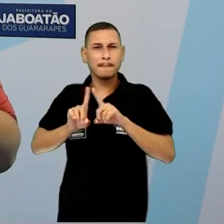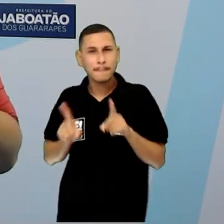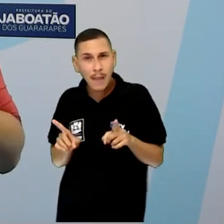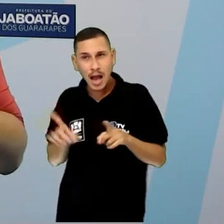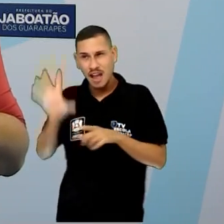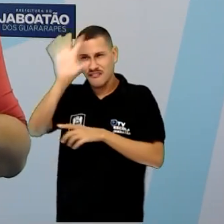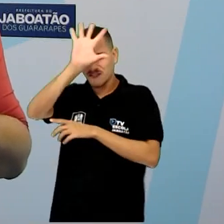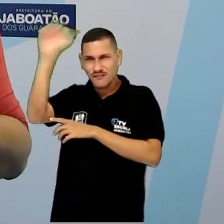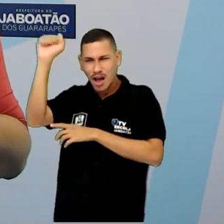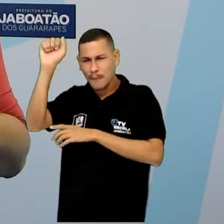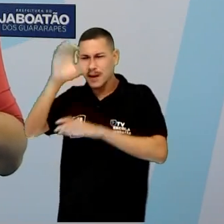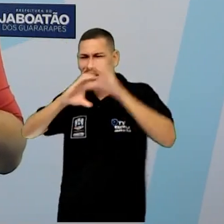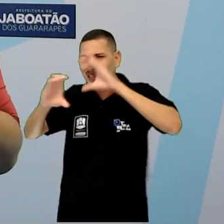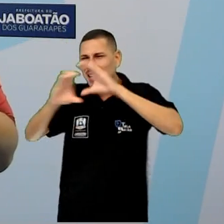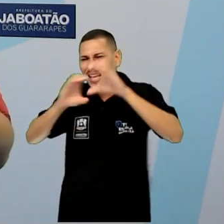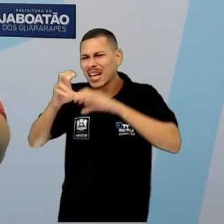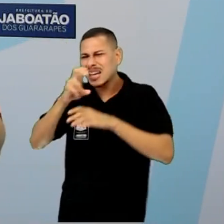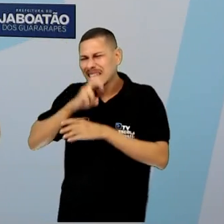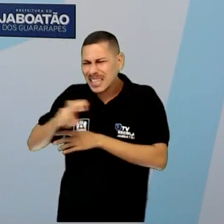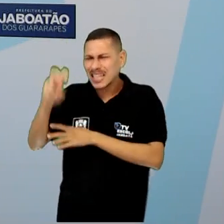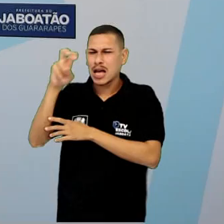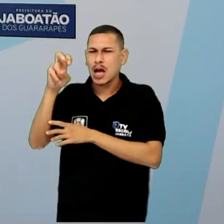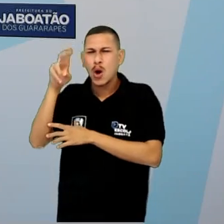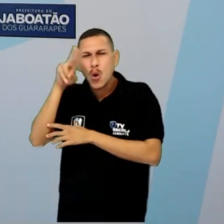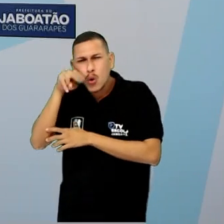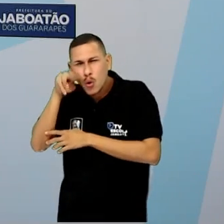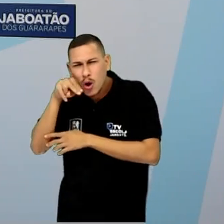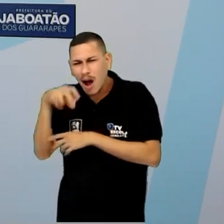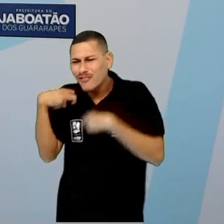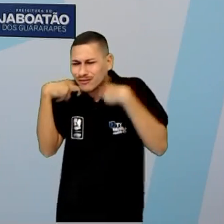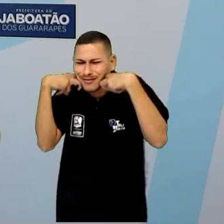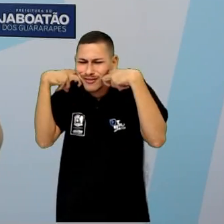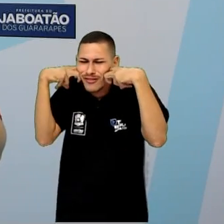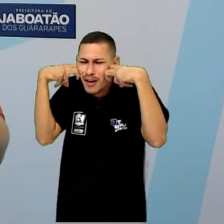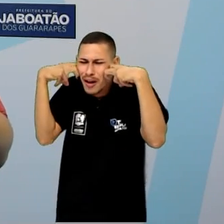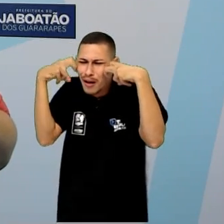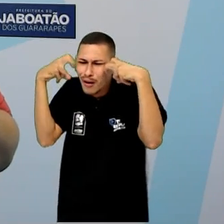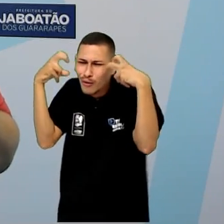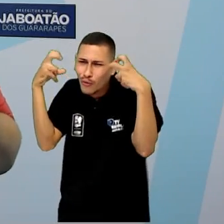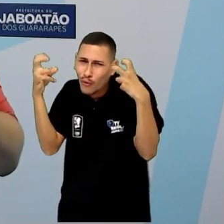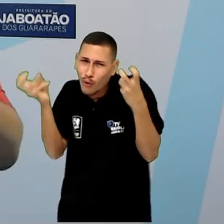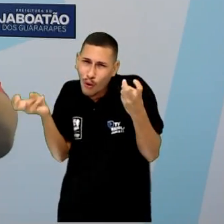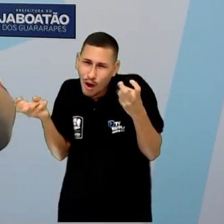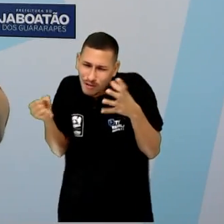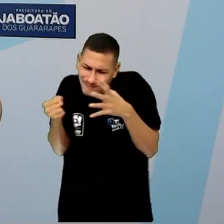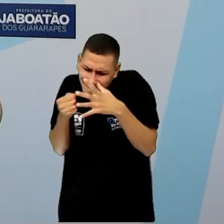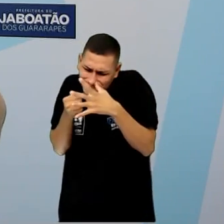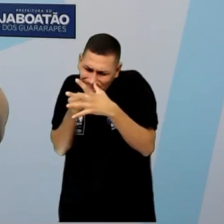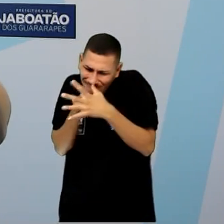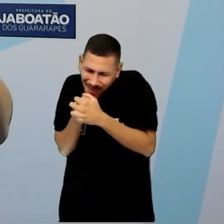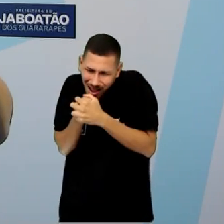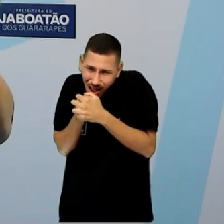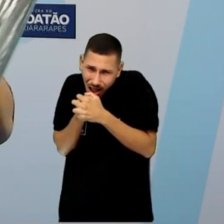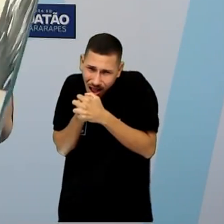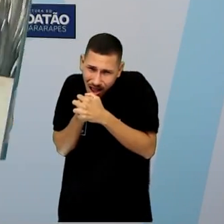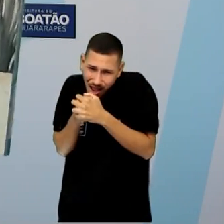de canto estridente, nunca tinha visto a vergonha tão de frente. Se escondeu atrás de suas